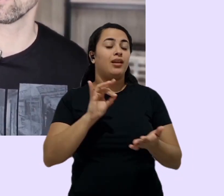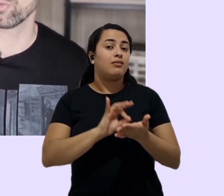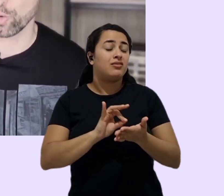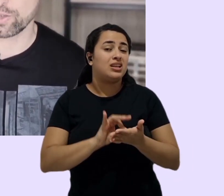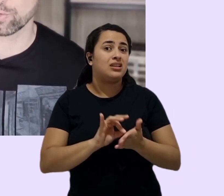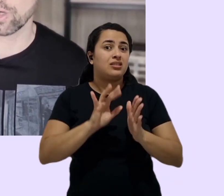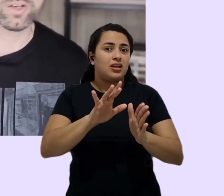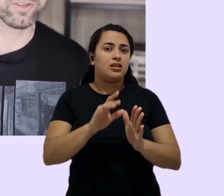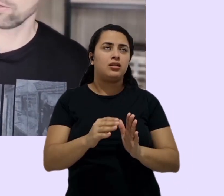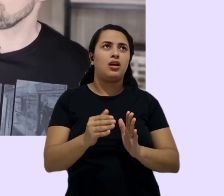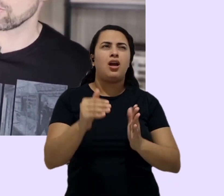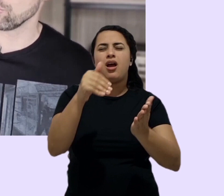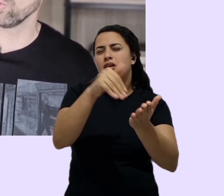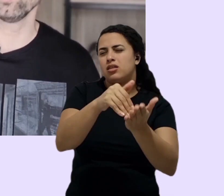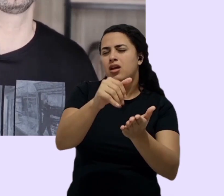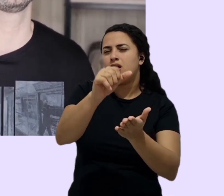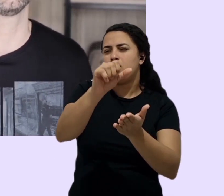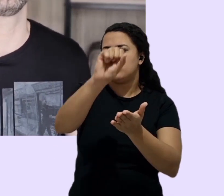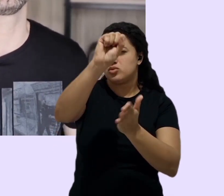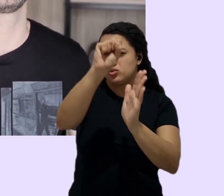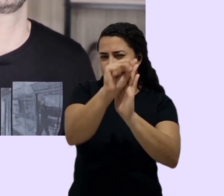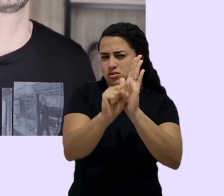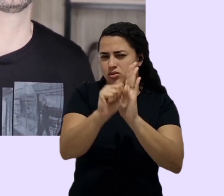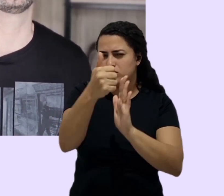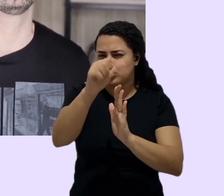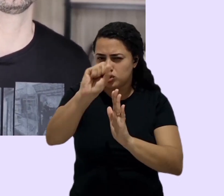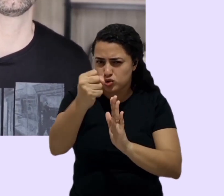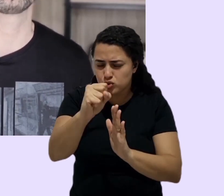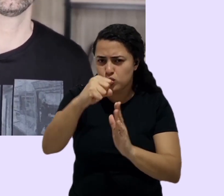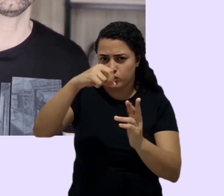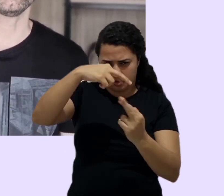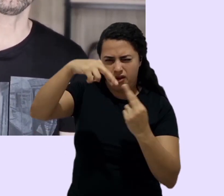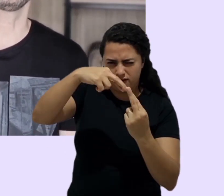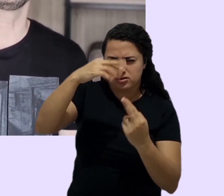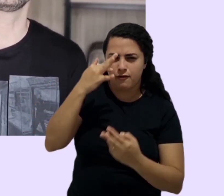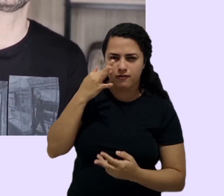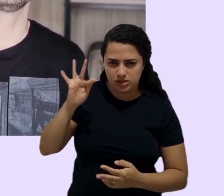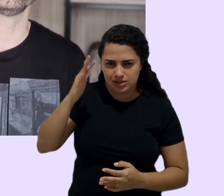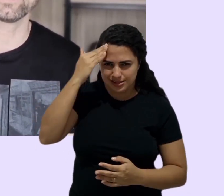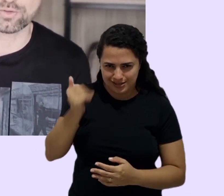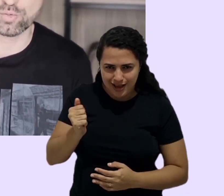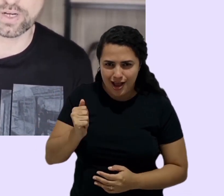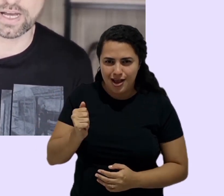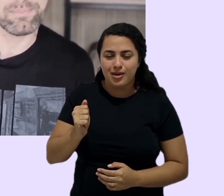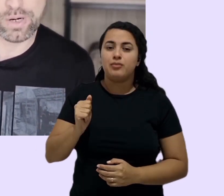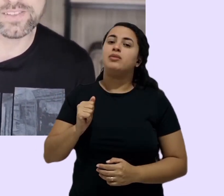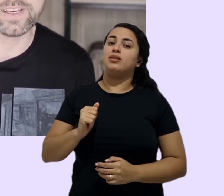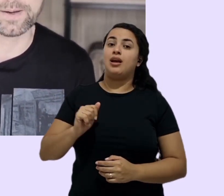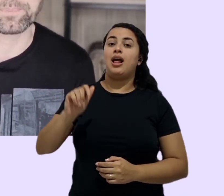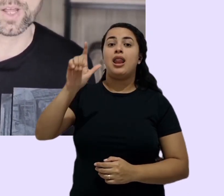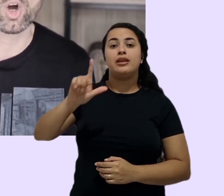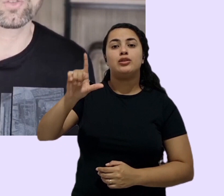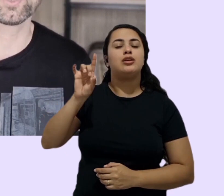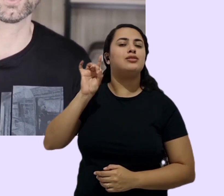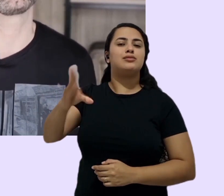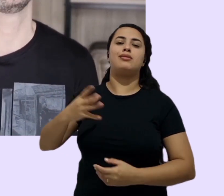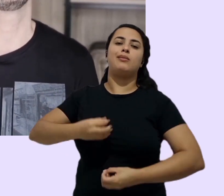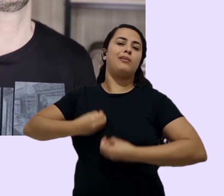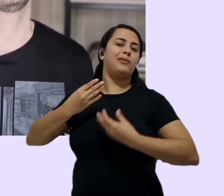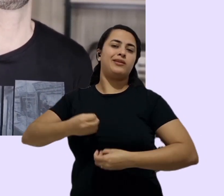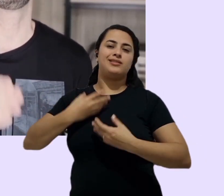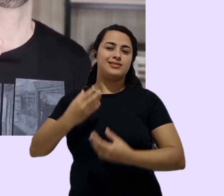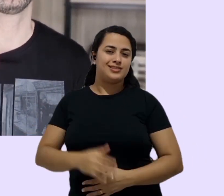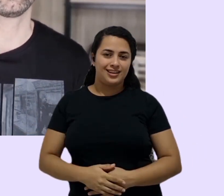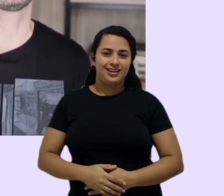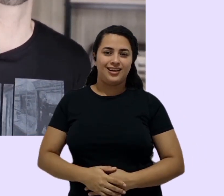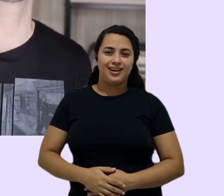o século XVIII, século das luzes, da Revolução Francesa, era considerada a literatura a poesia. Ou seja,